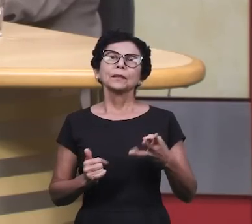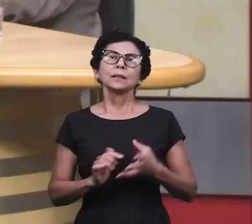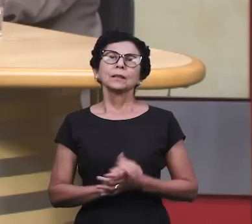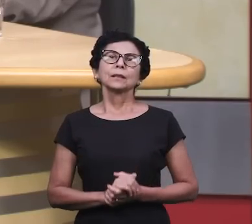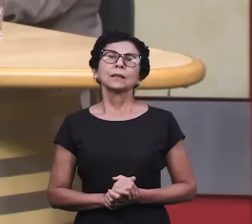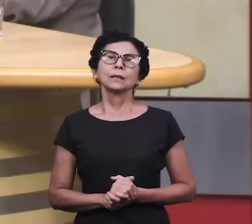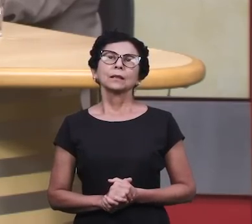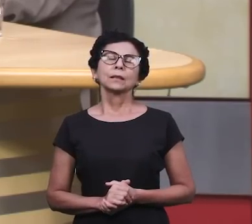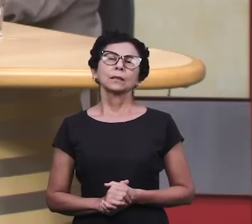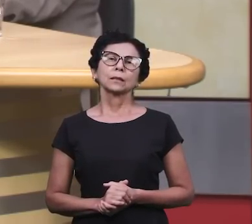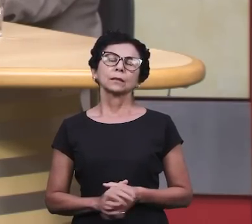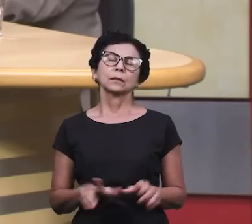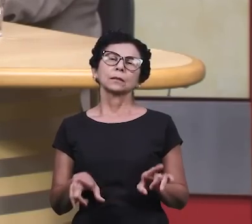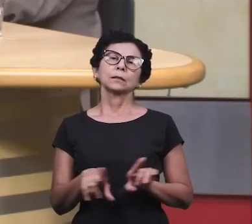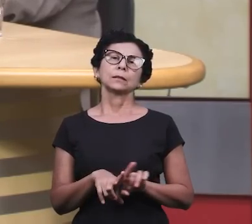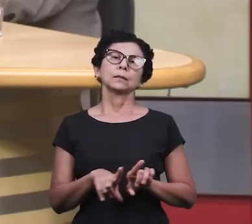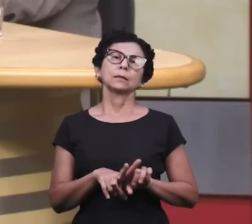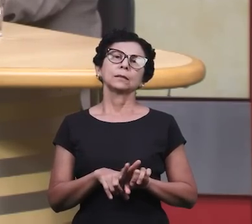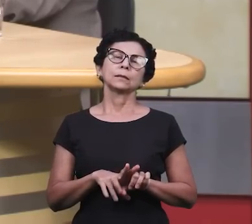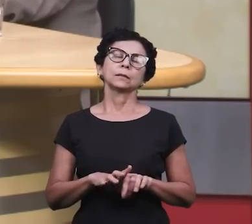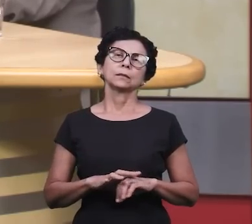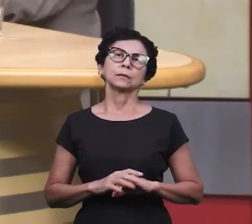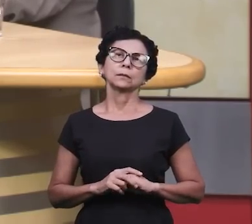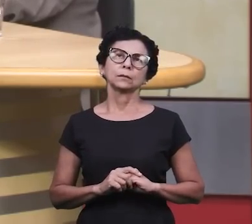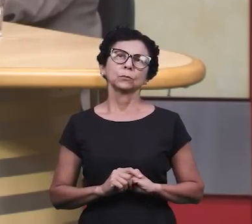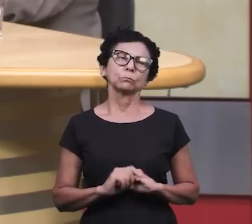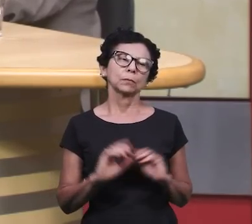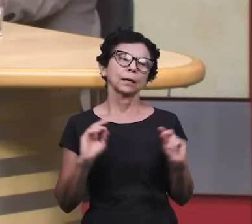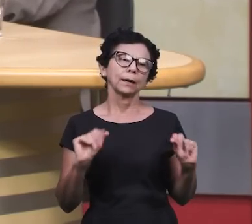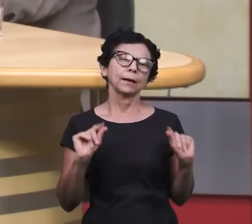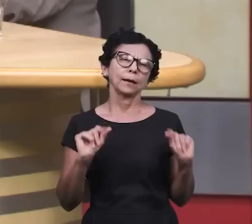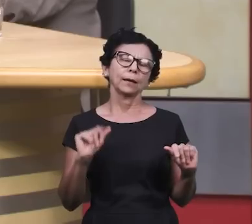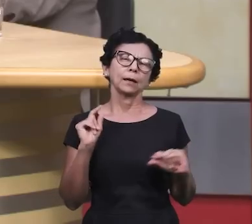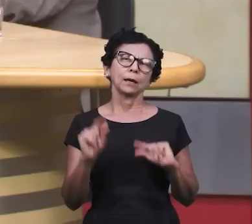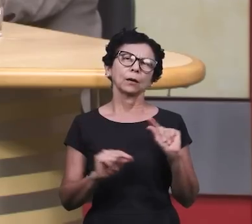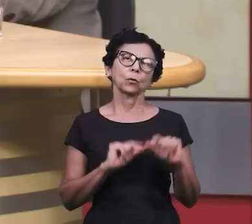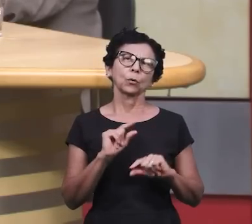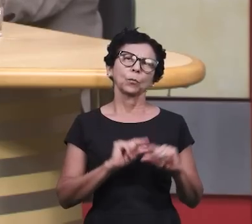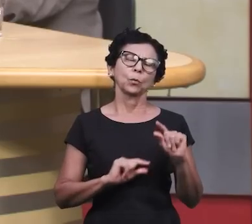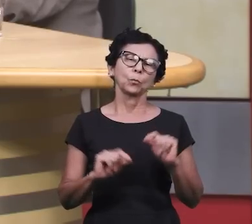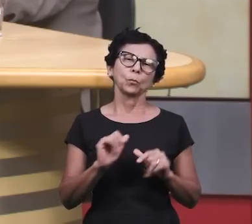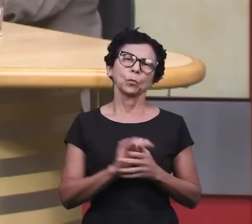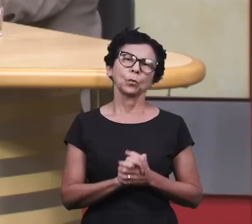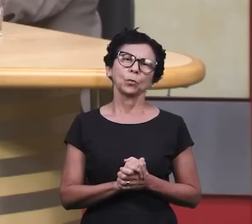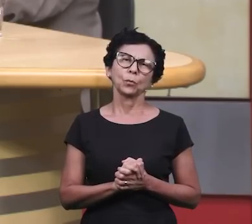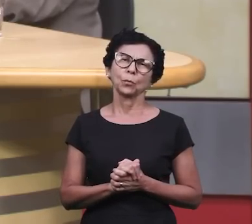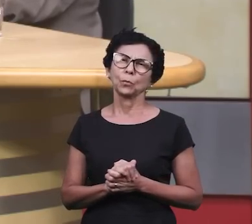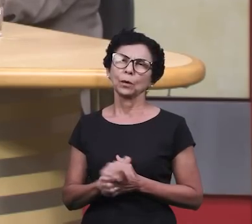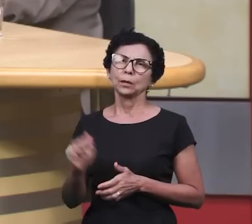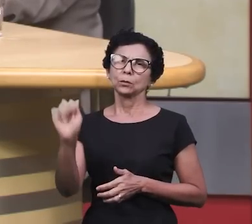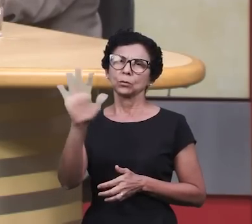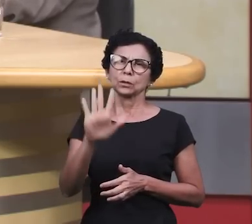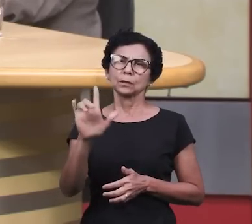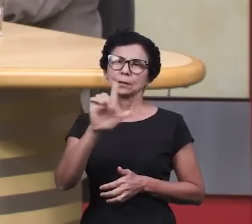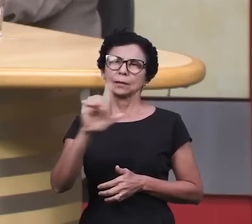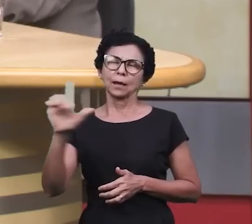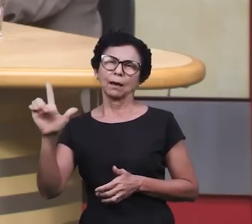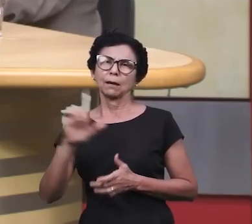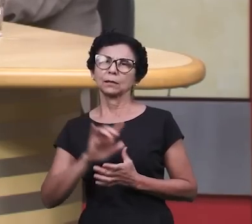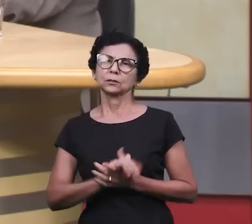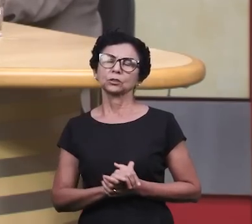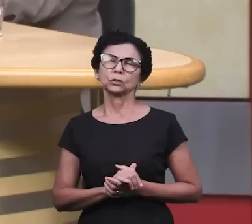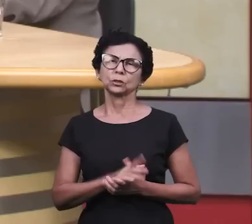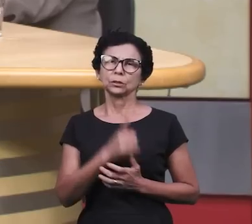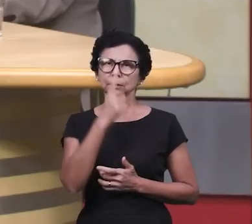Indonésia. Até outra parte aqui até hoje o Alexandre vai poder falar sobre o leste europeu e uma parte aqui também, né,